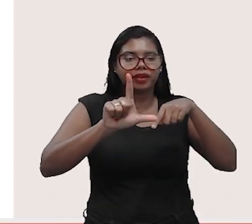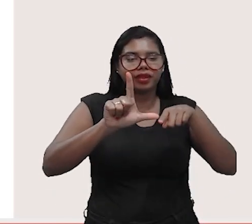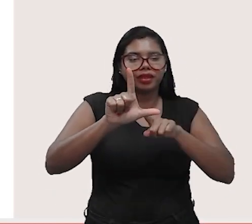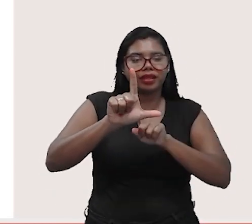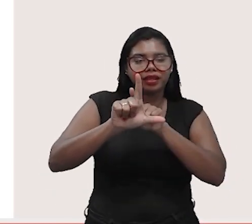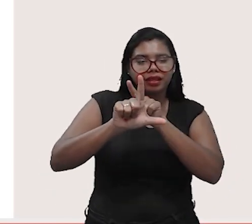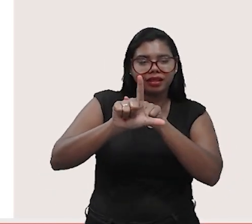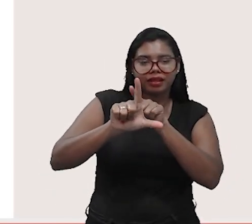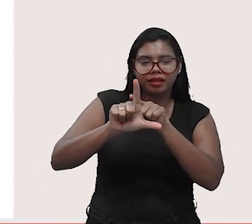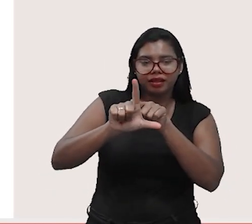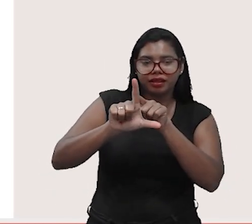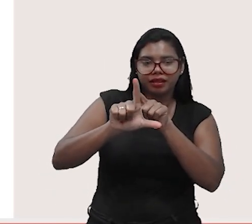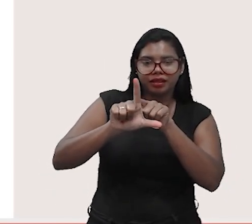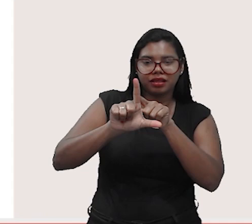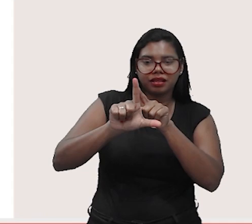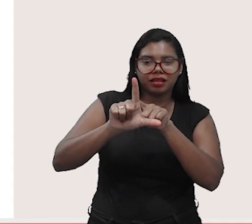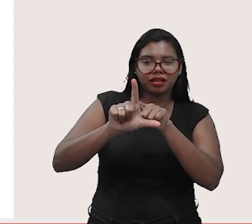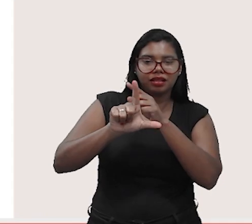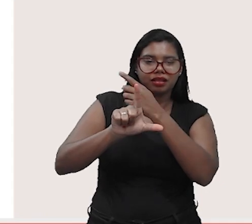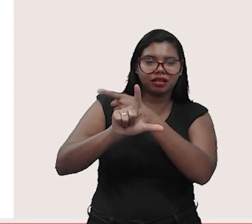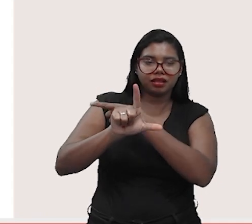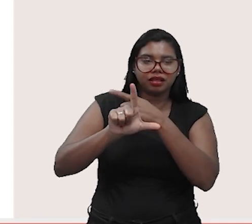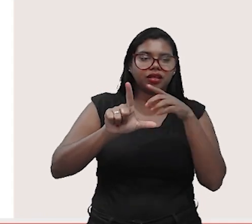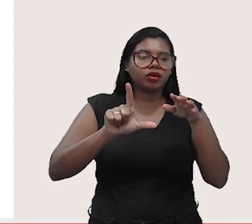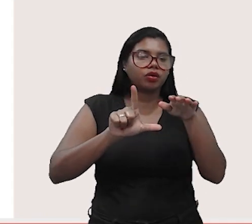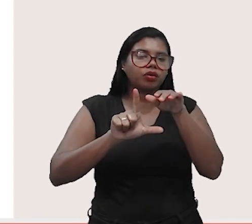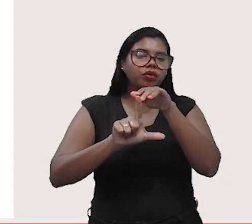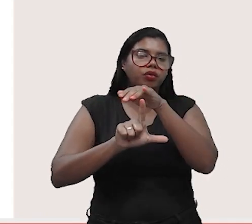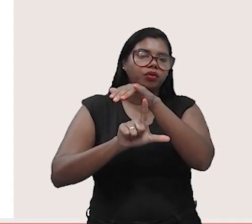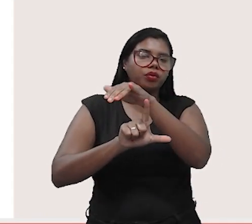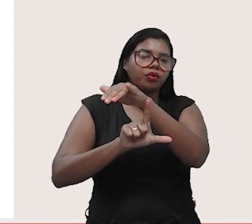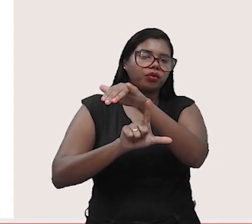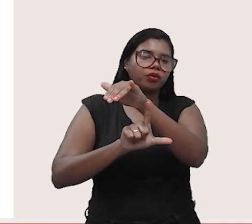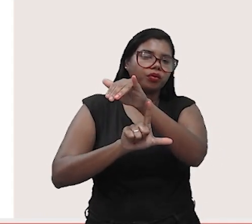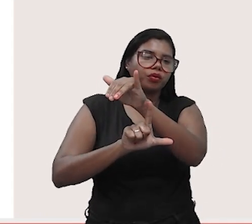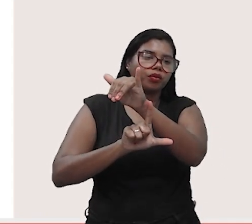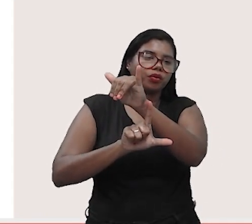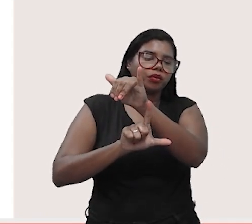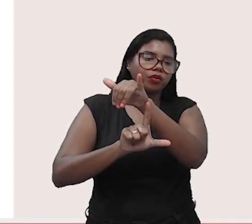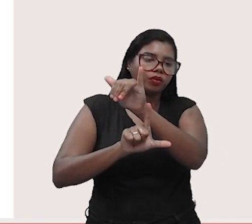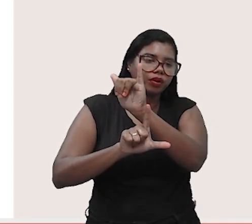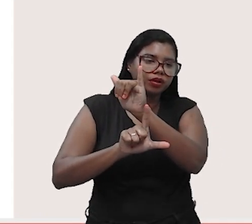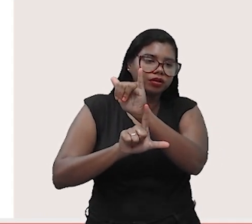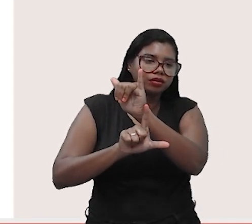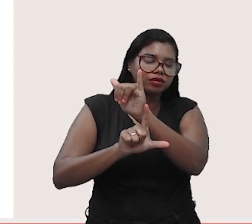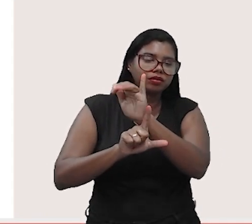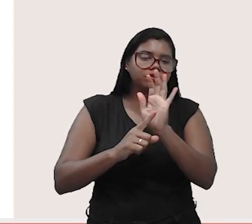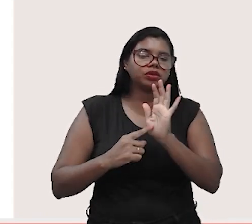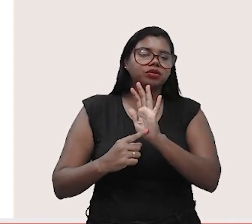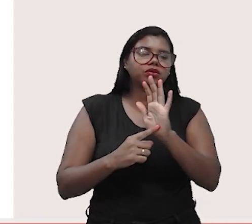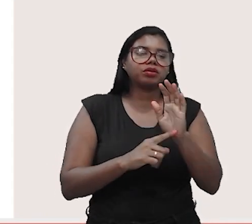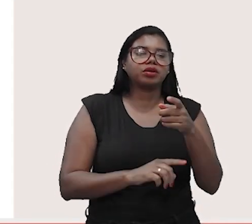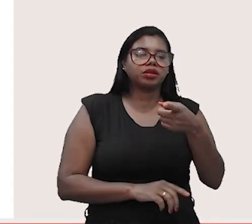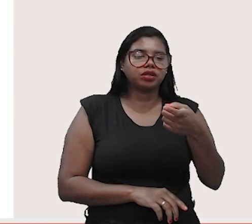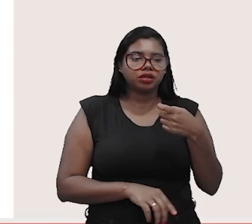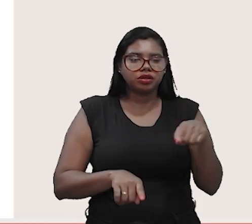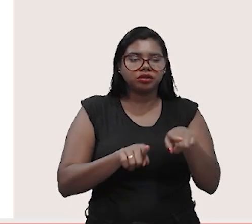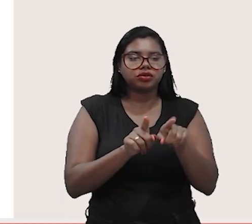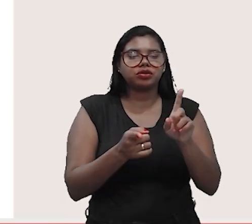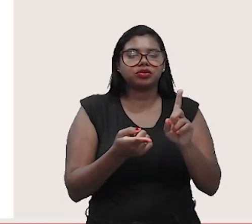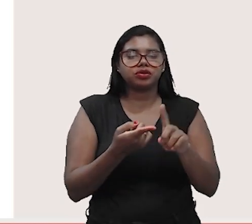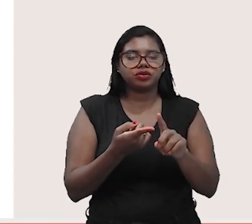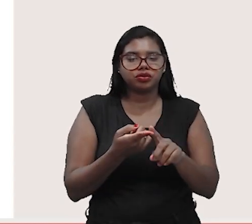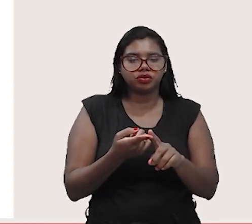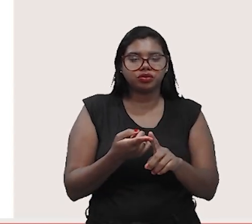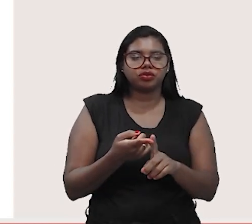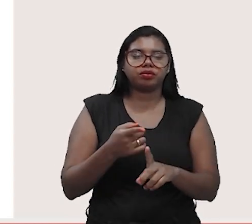no eixo Y, beleza? Y, eixo das imagens, X, eixo do